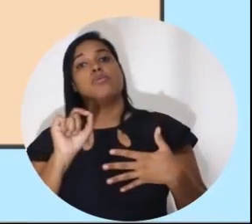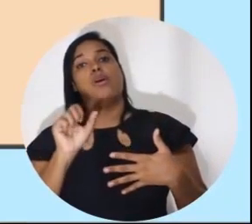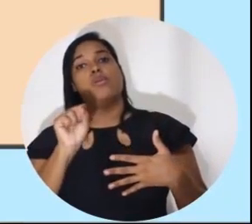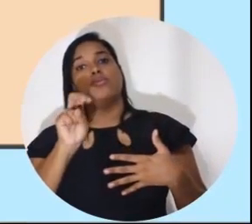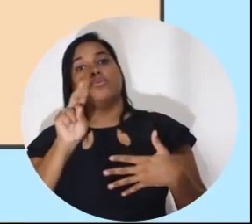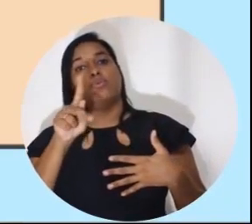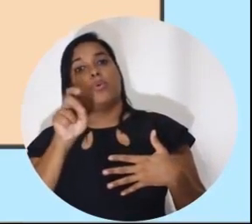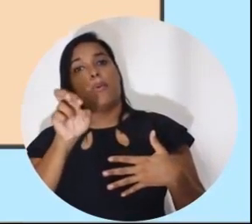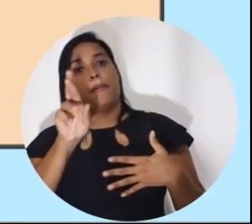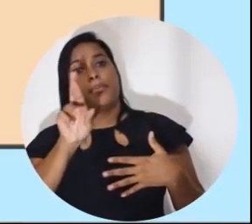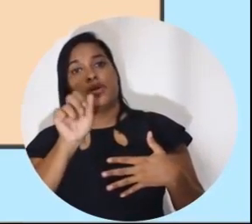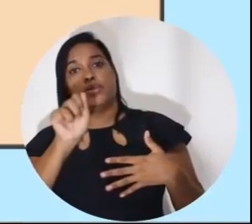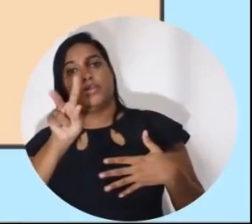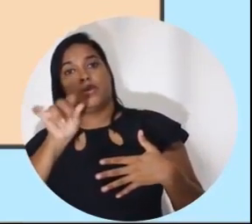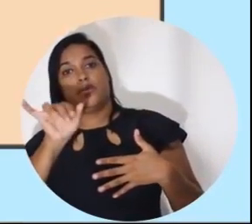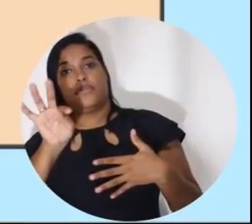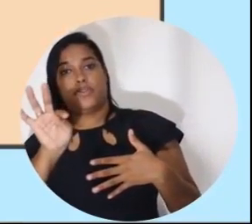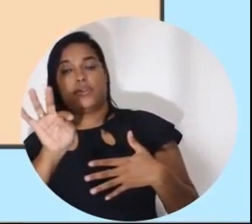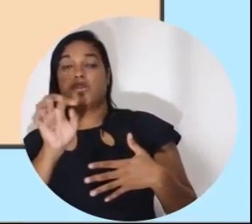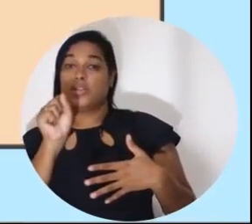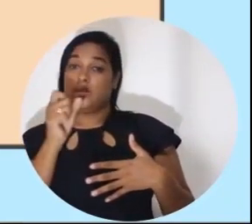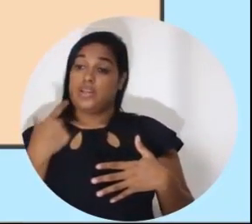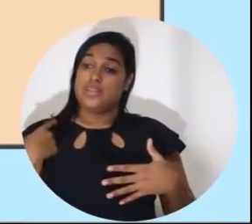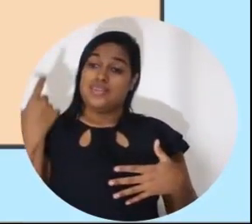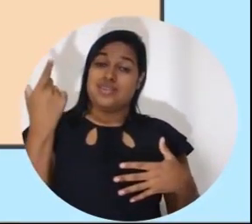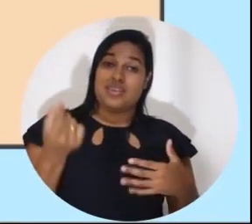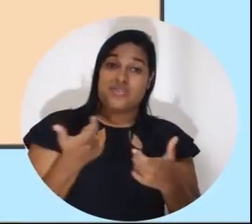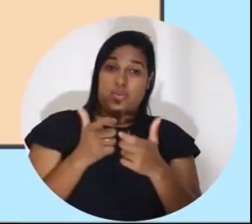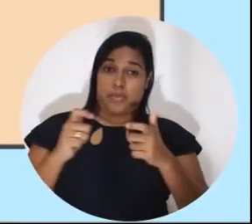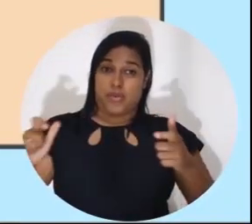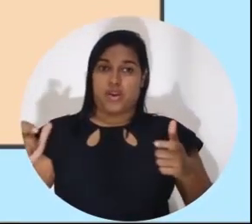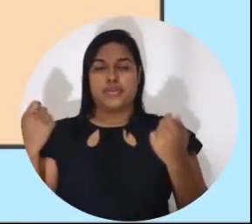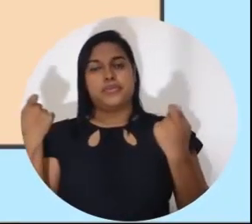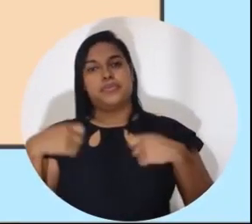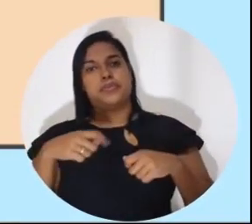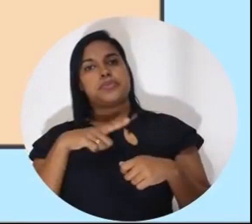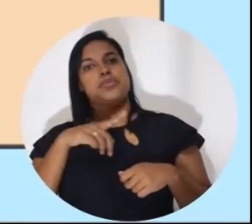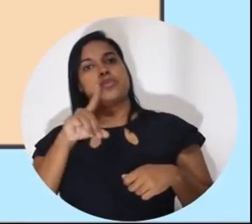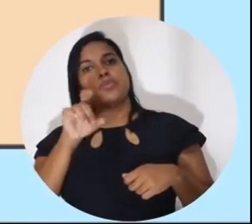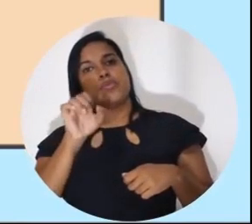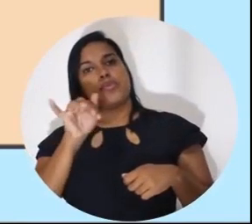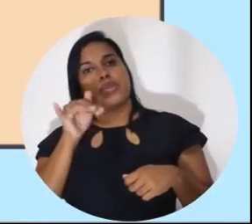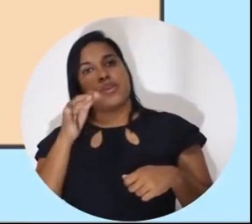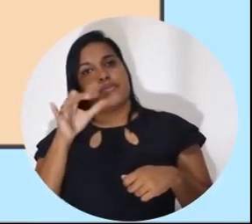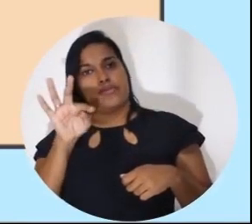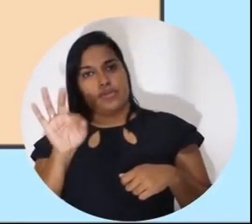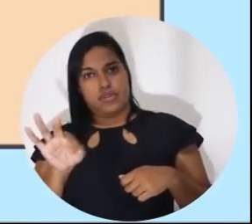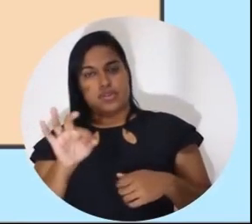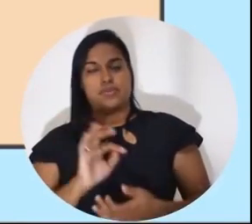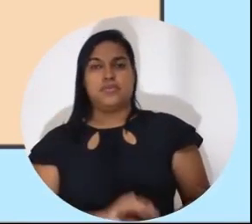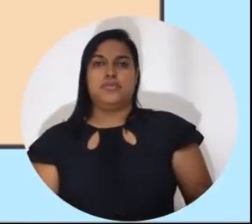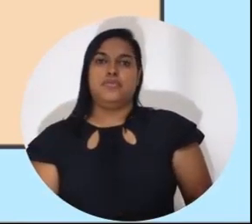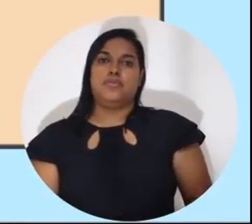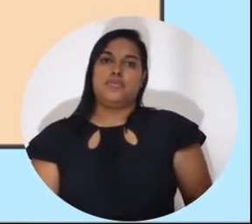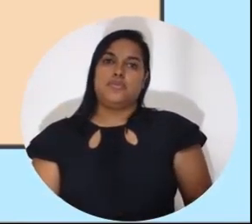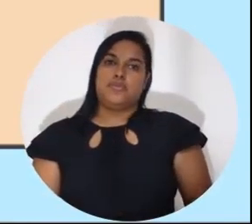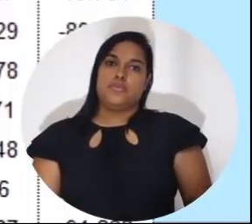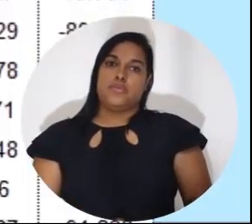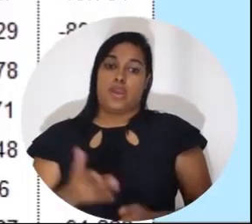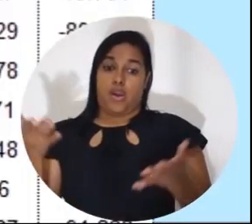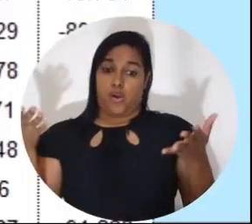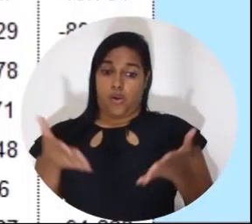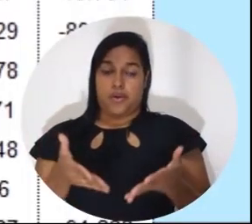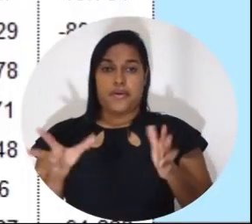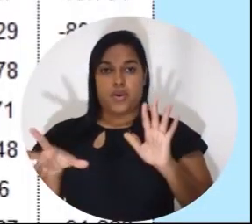superávit. Se as saídas forem maiores, disse que houve um déficit. Esta nova tabela que eu coloquei agora